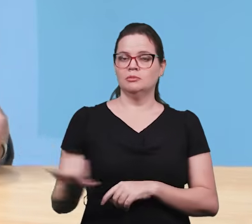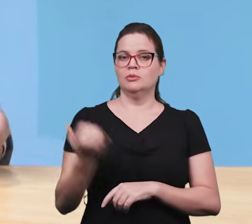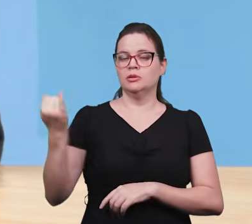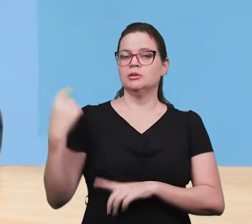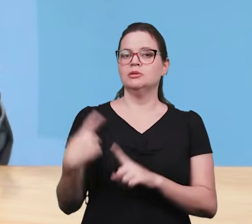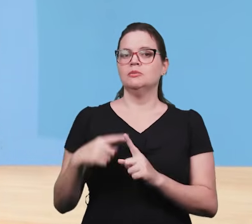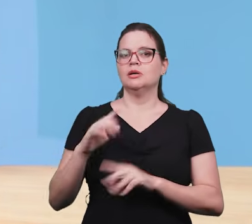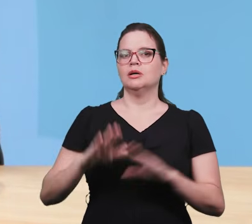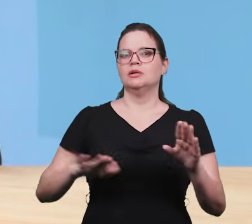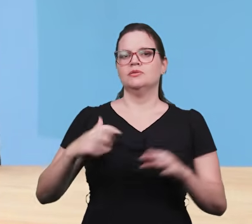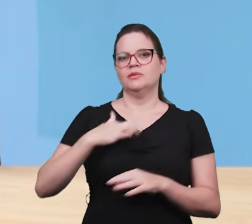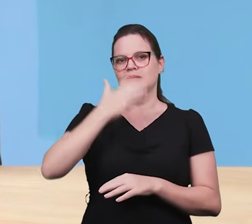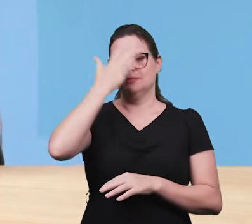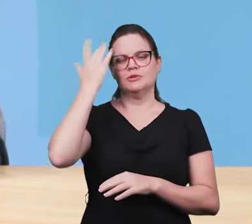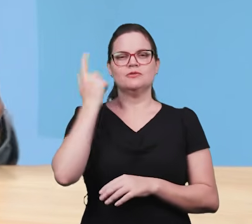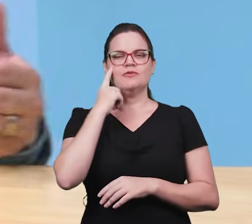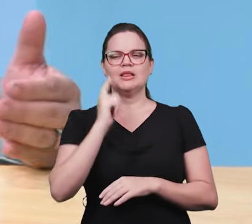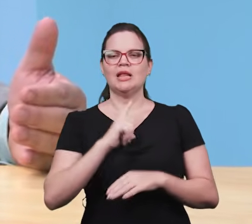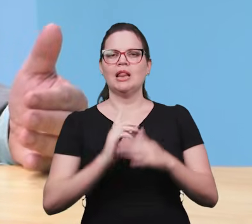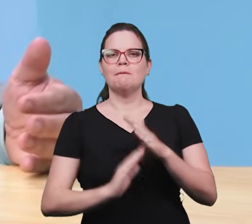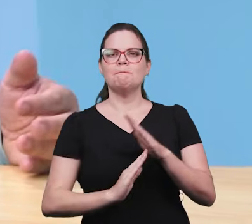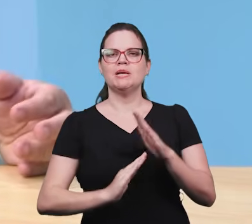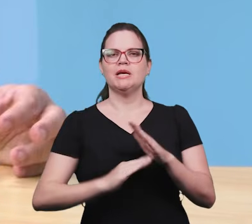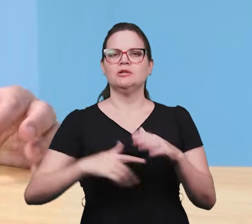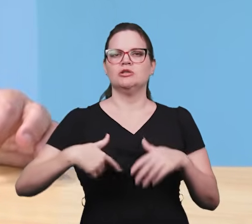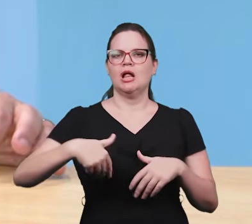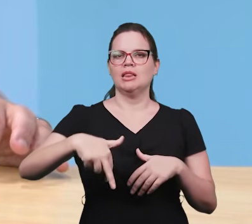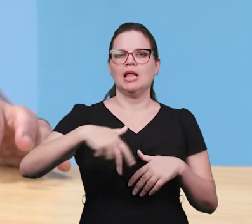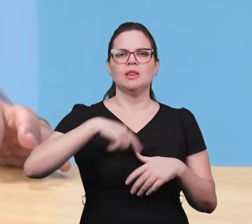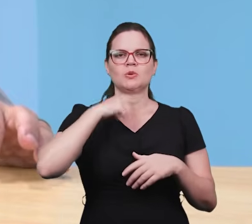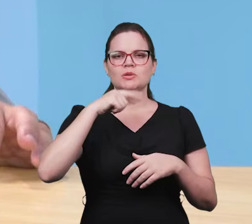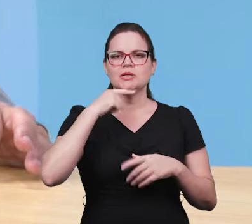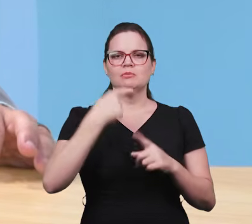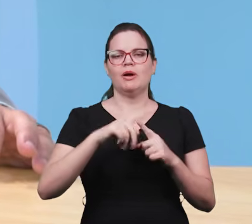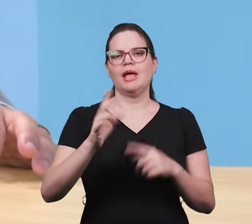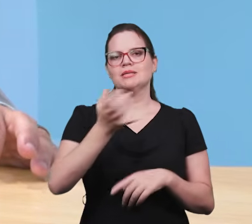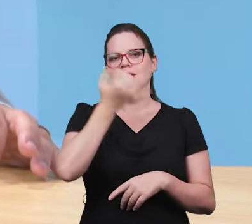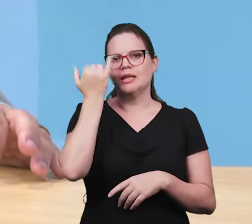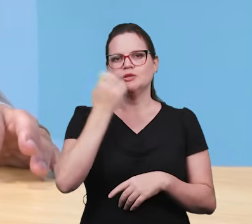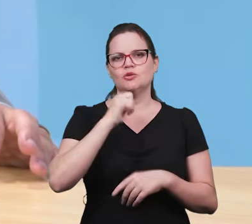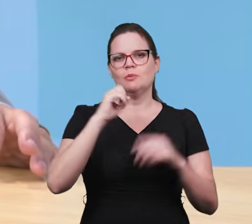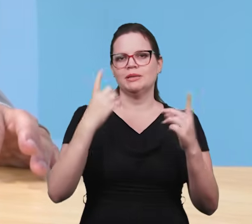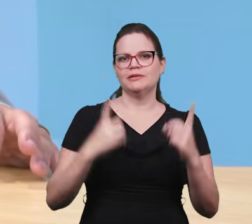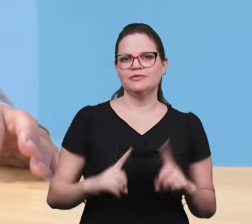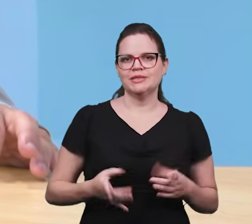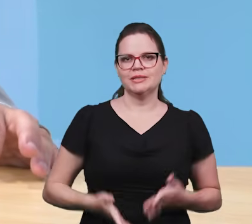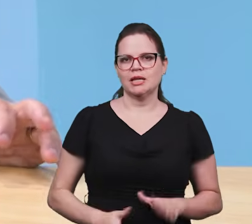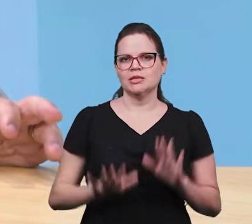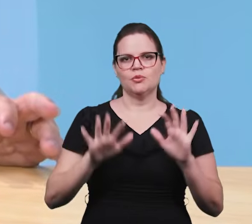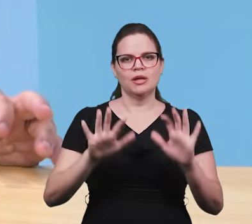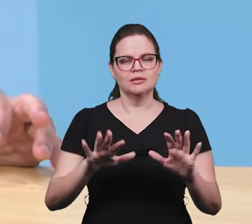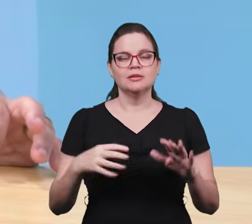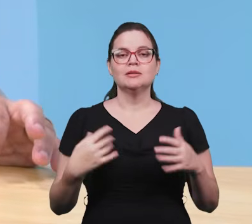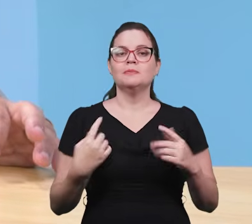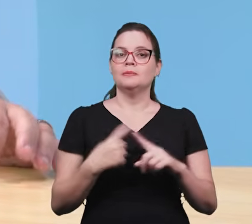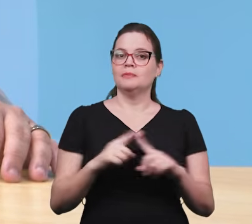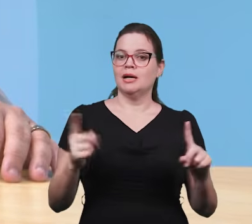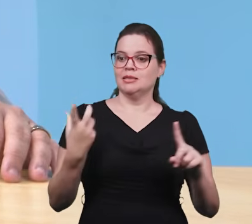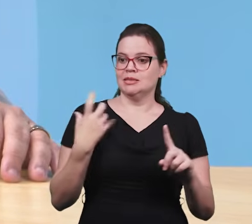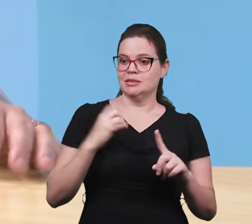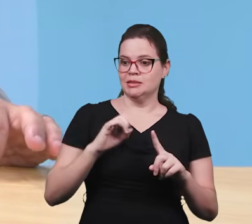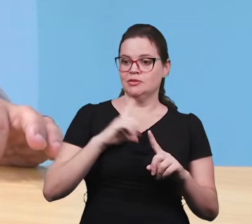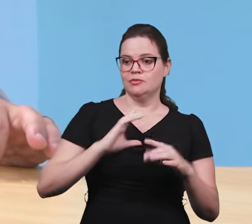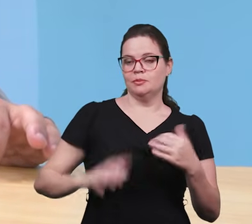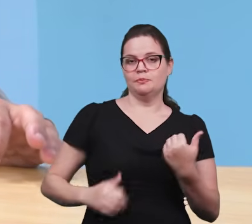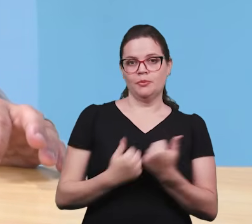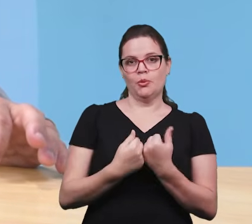às vezes, com as limitações físicas, por questão de um acidente ou por questão de uma deficiência de nascença, mas que, com a tecnologia, elas conseguem